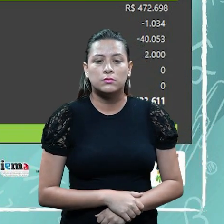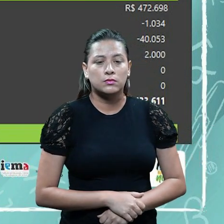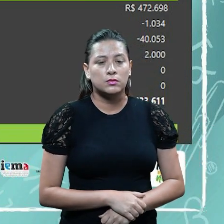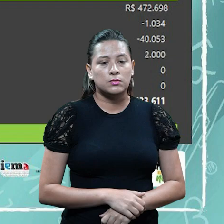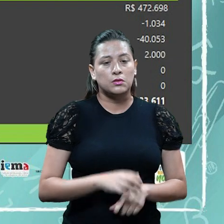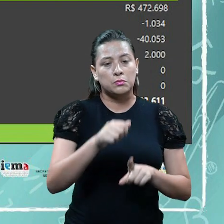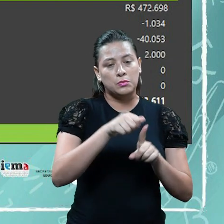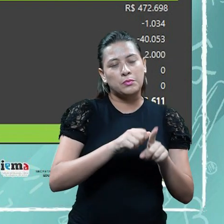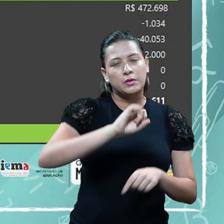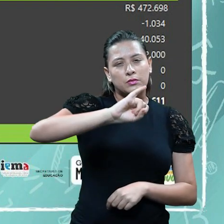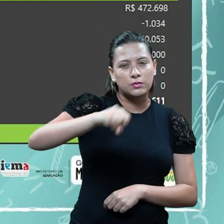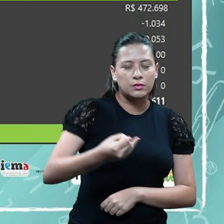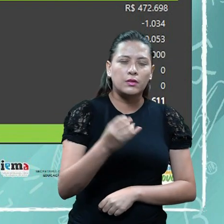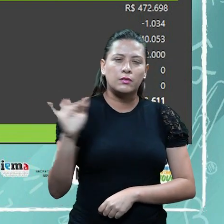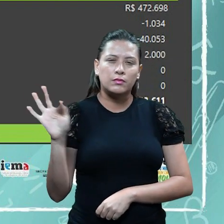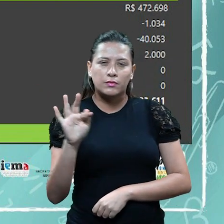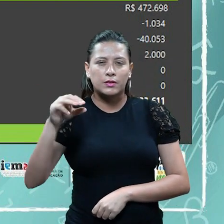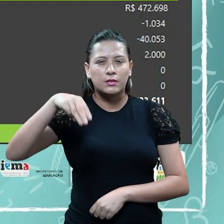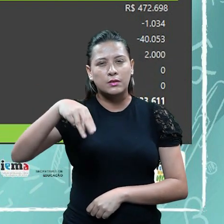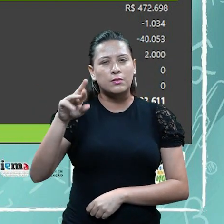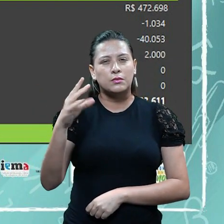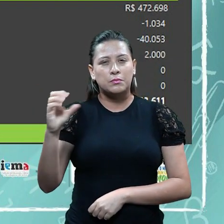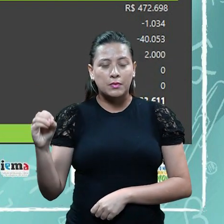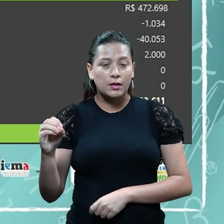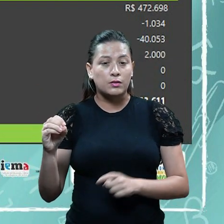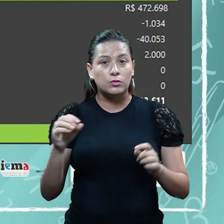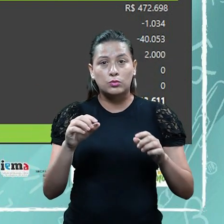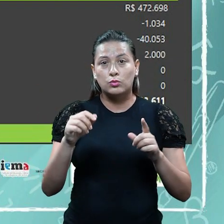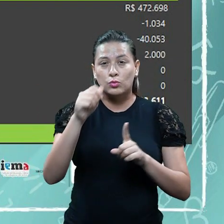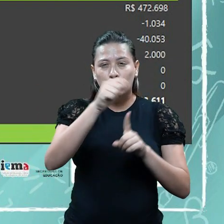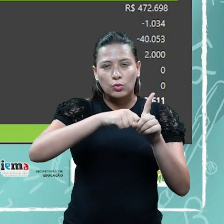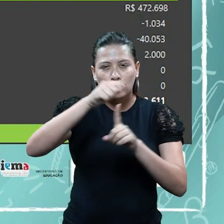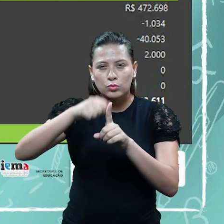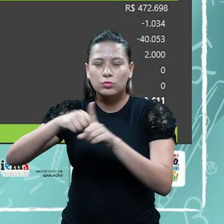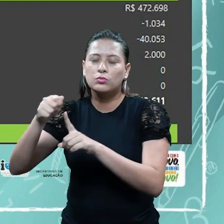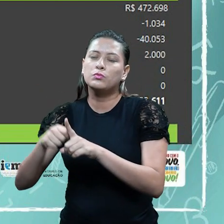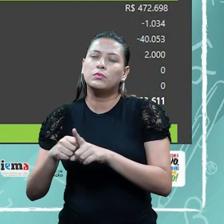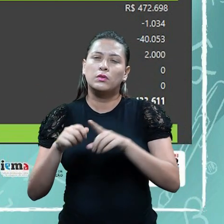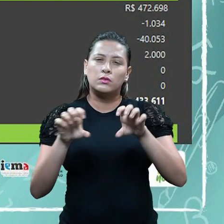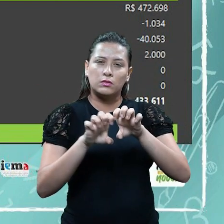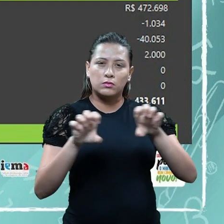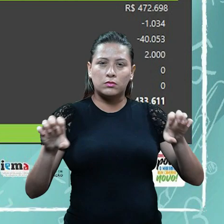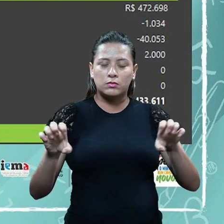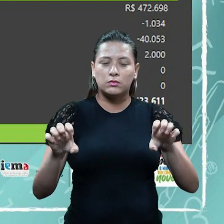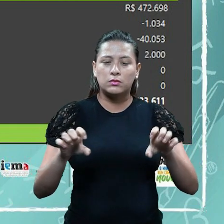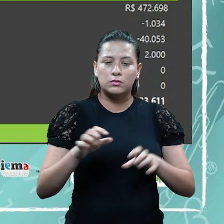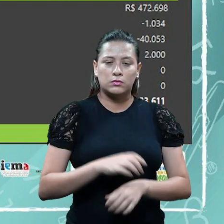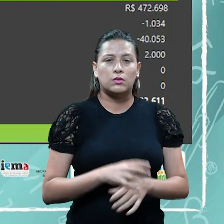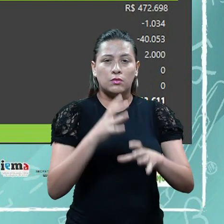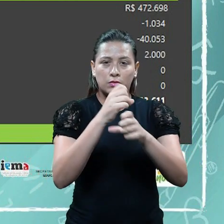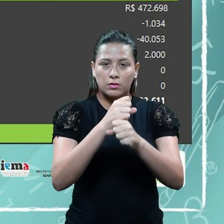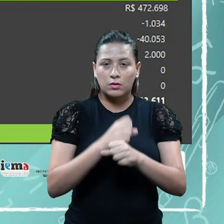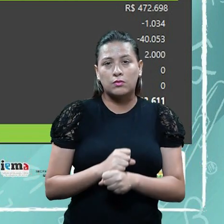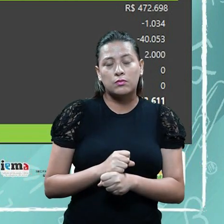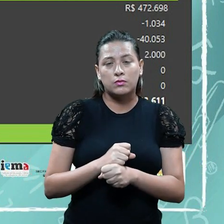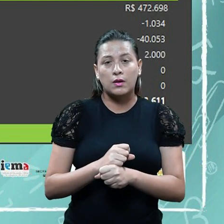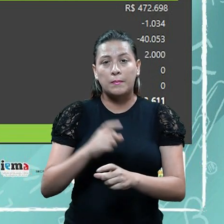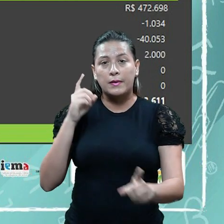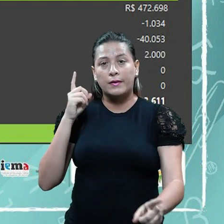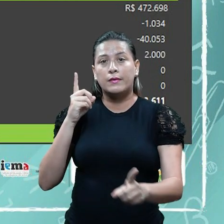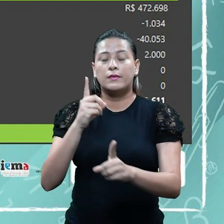para janeiro, quanto fevereiro, março, cada mês eu vou fazer essa equação. Para quê? Para achar o lucro